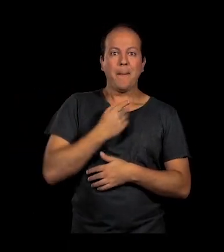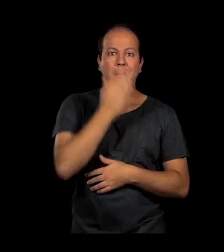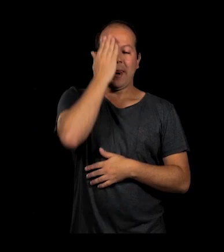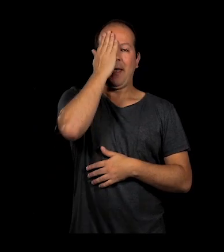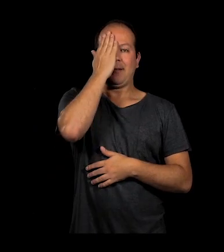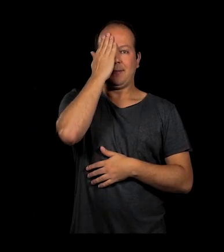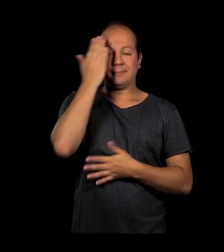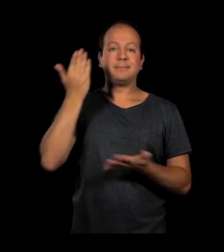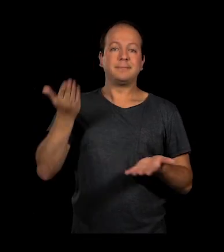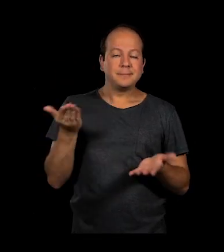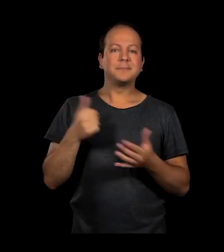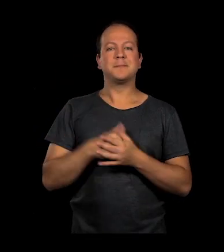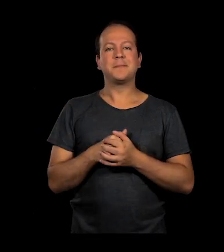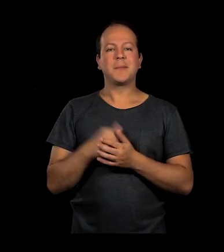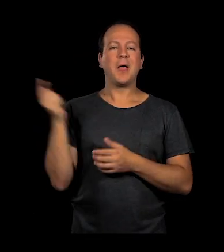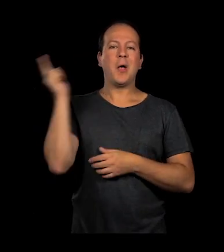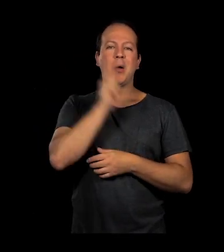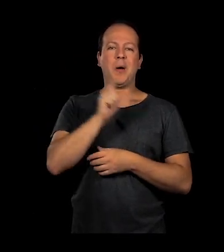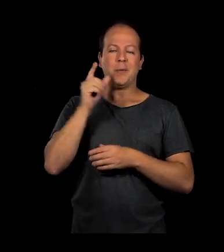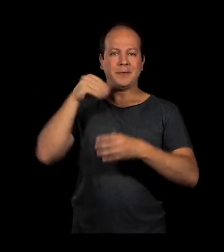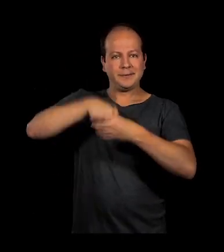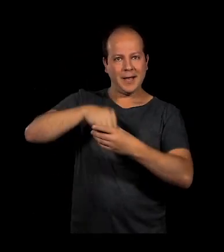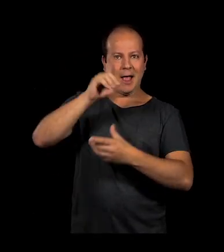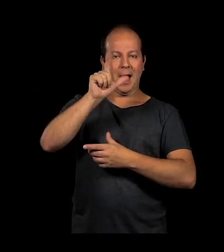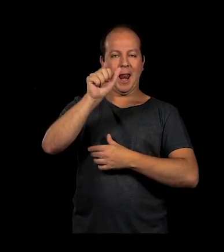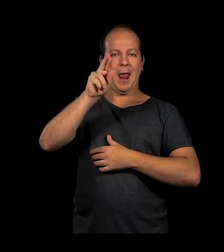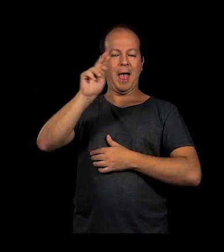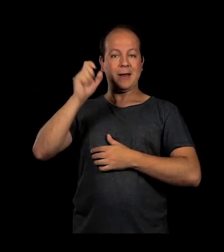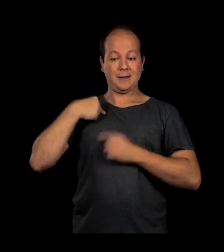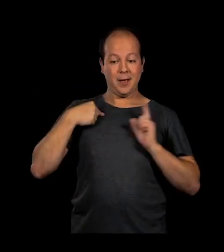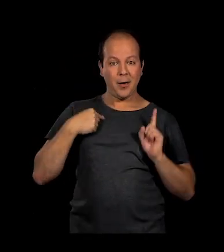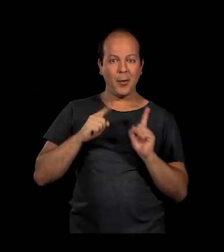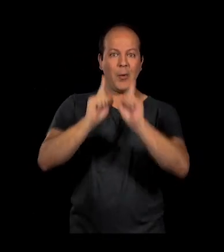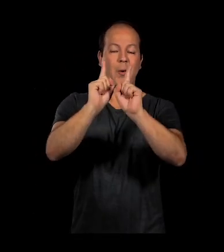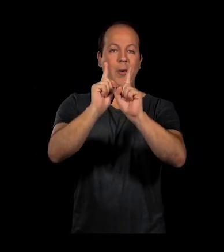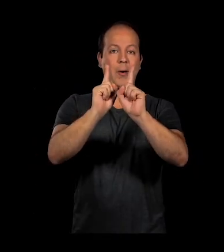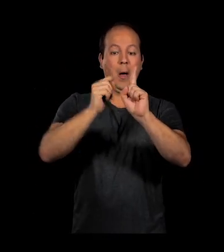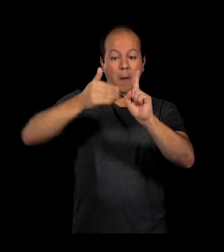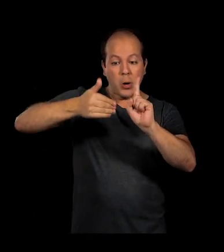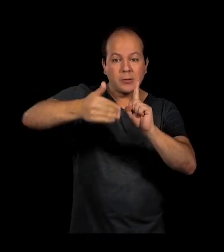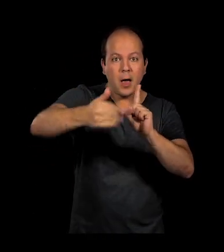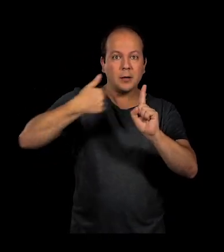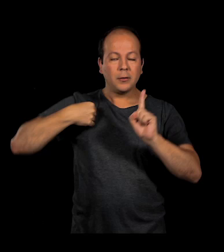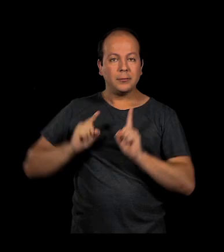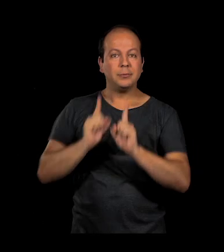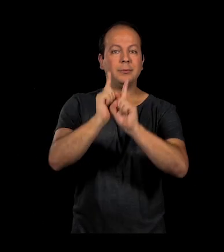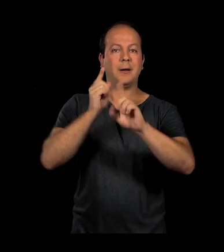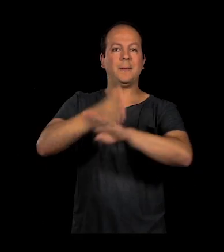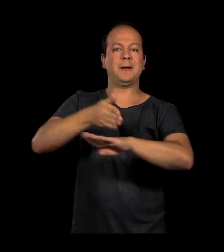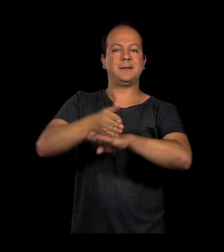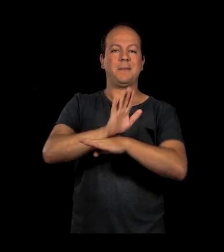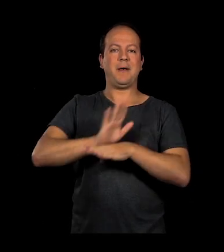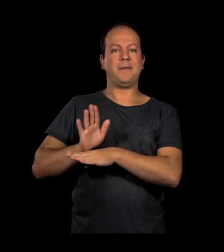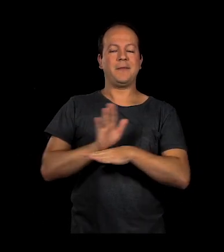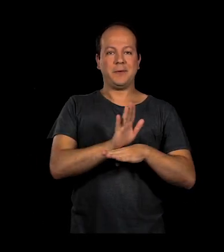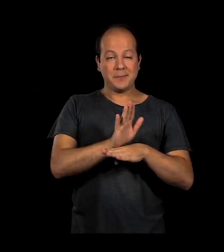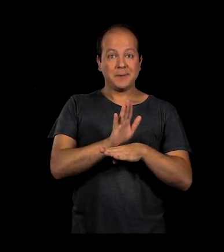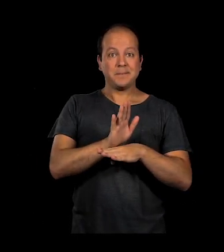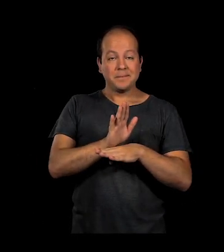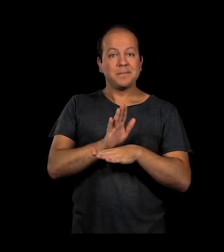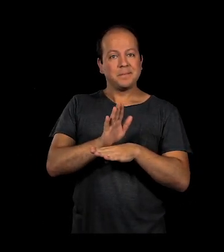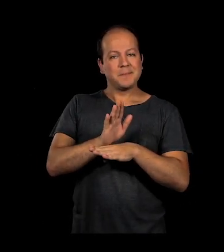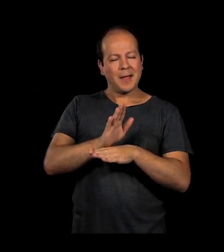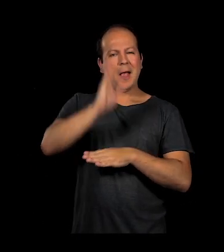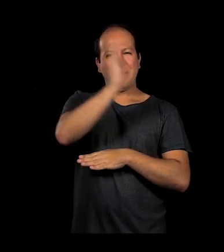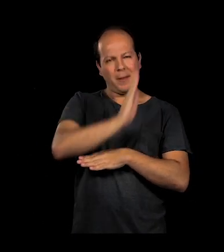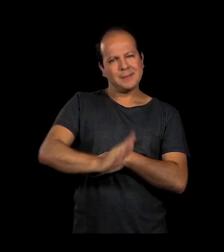então eu entrei colocar esta do filme e eu dando filme também no meio do processo a gente no brasil que tem